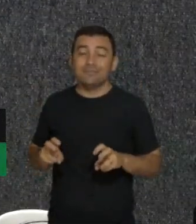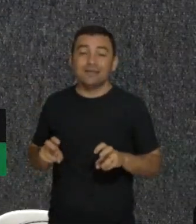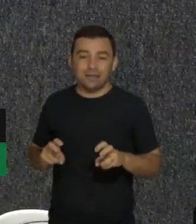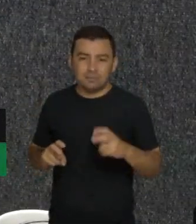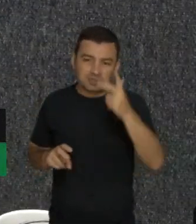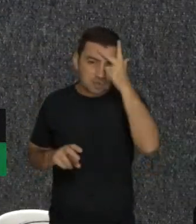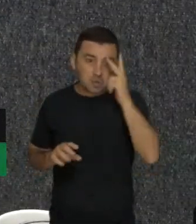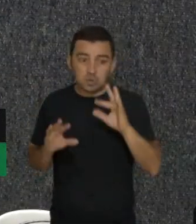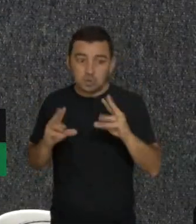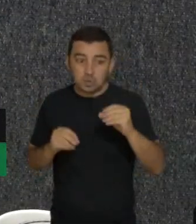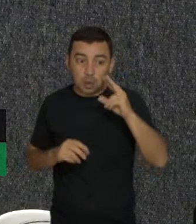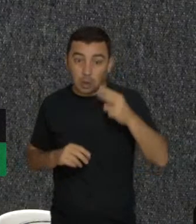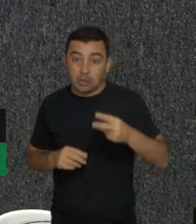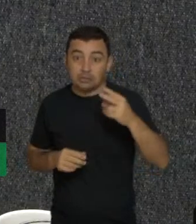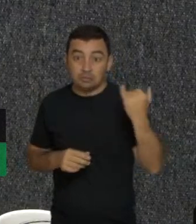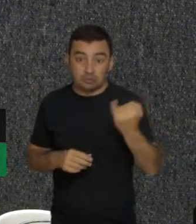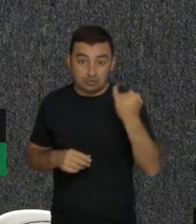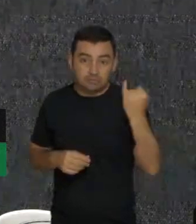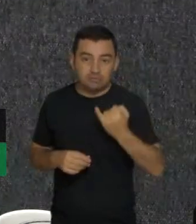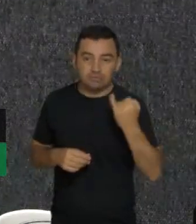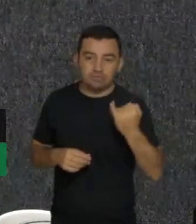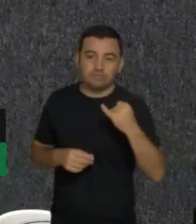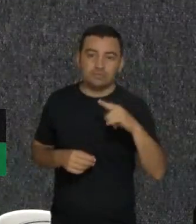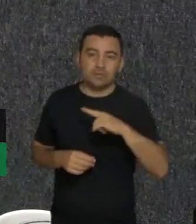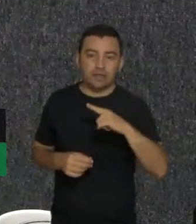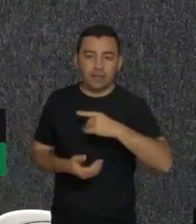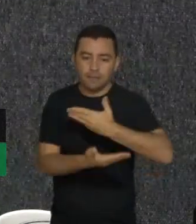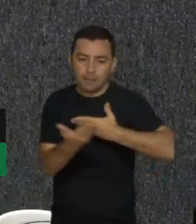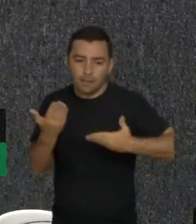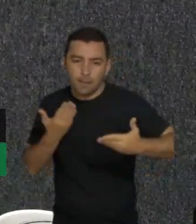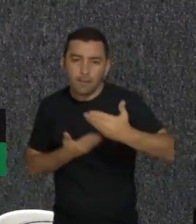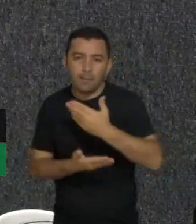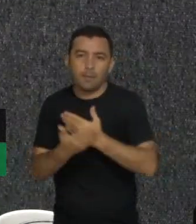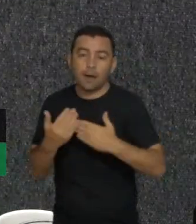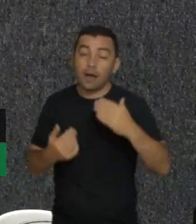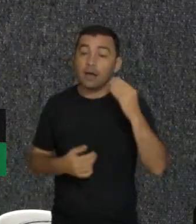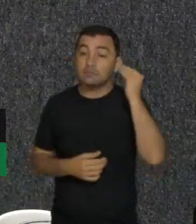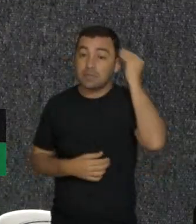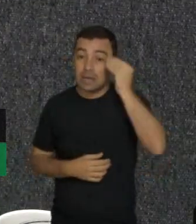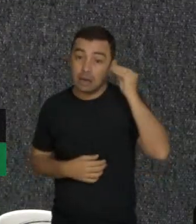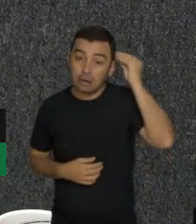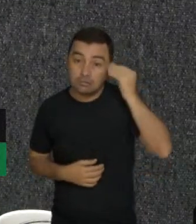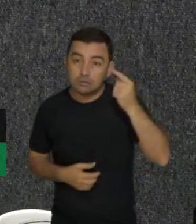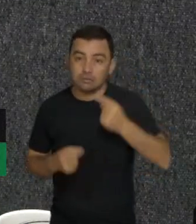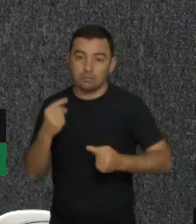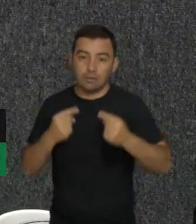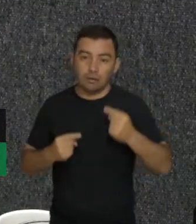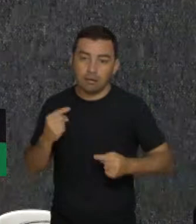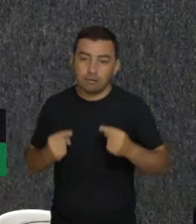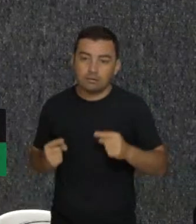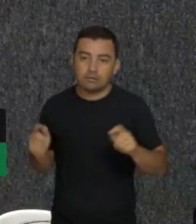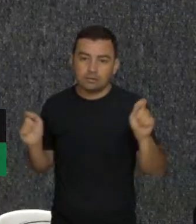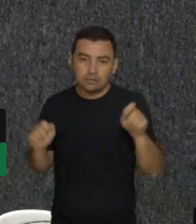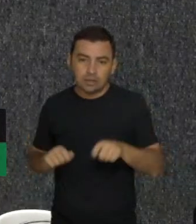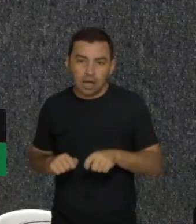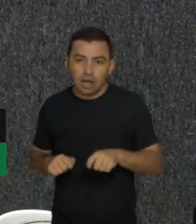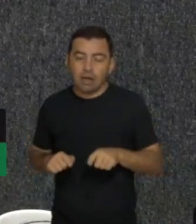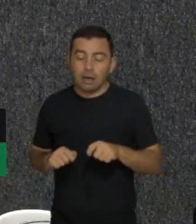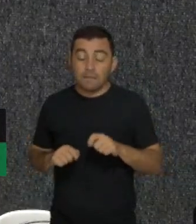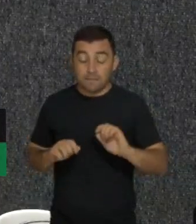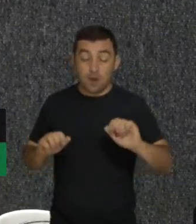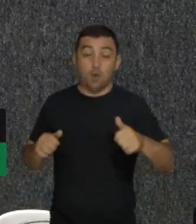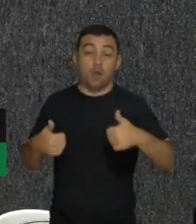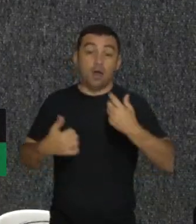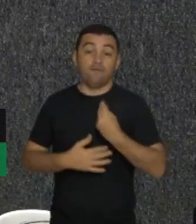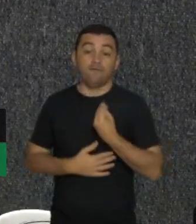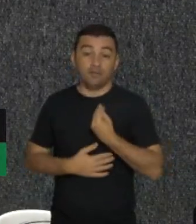reconhecido a importância né da troca de experiência do debate eh Para poder melhorar a vida dessas pessoas Então